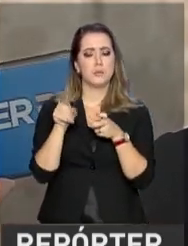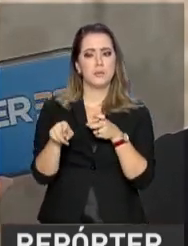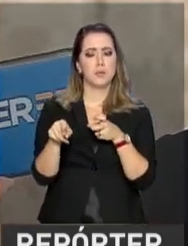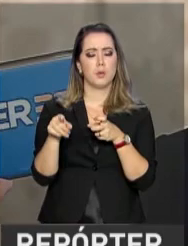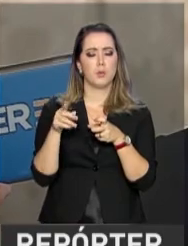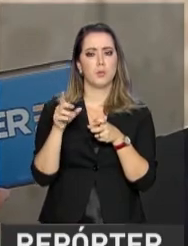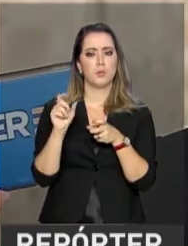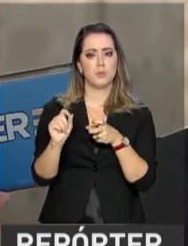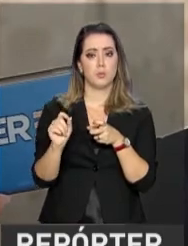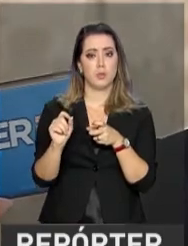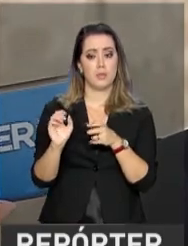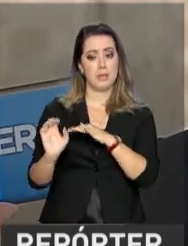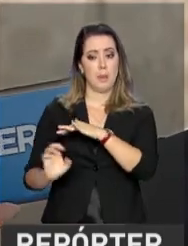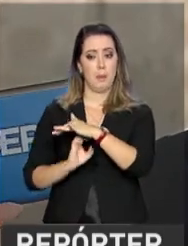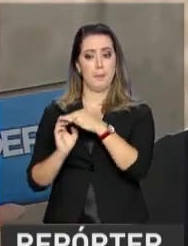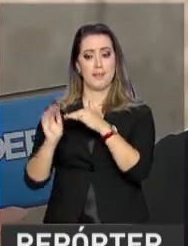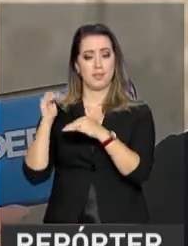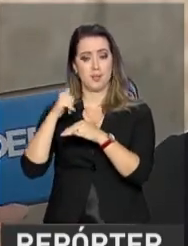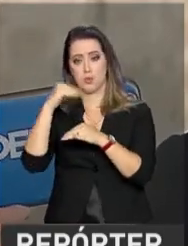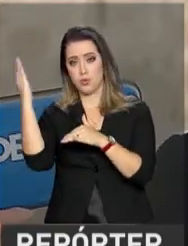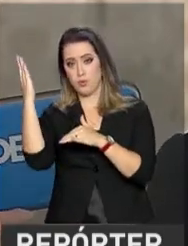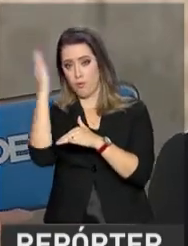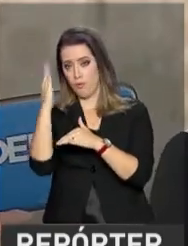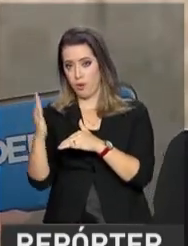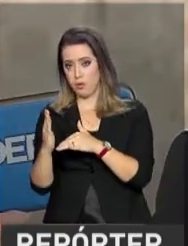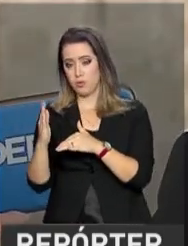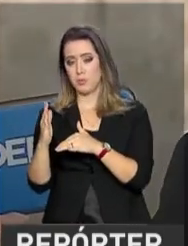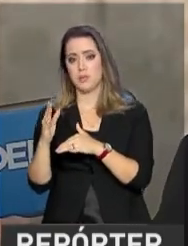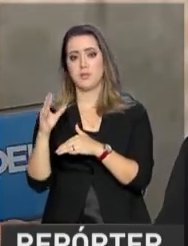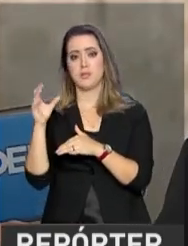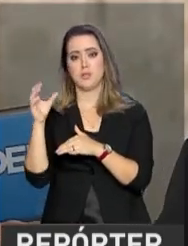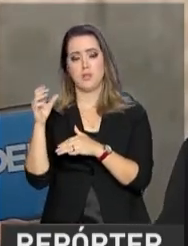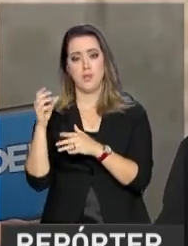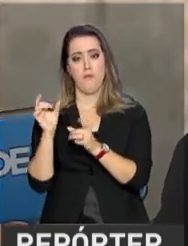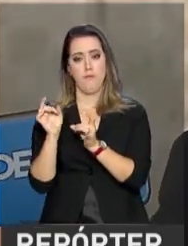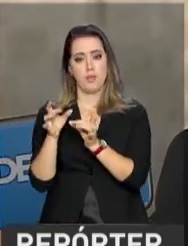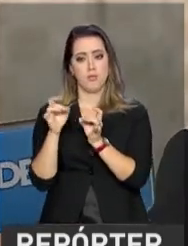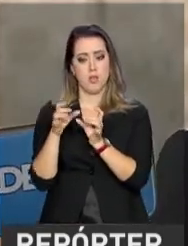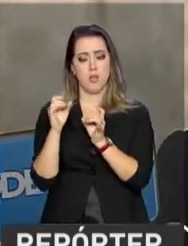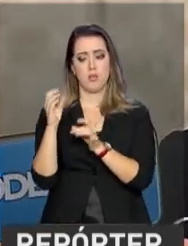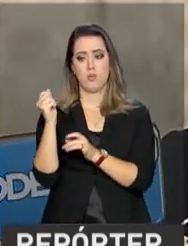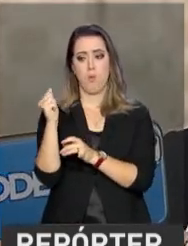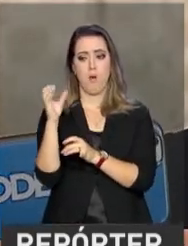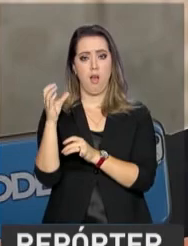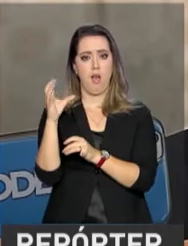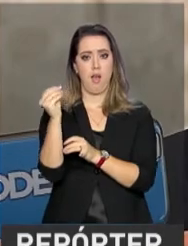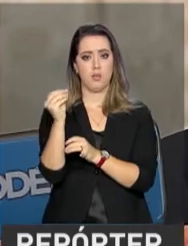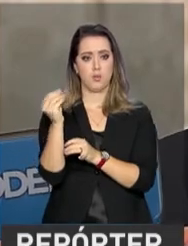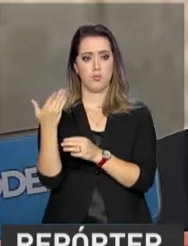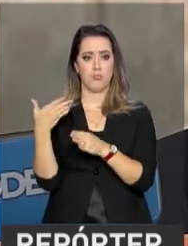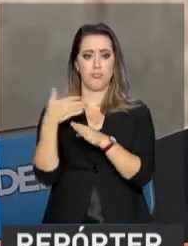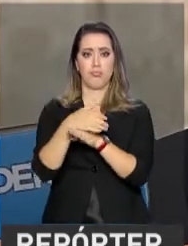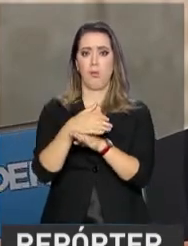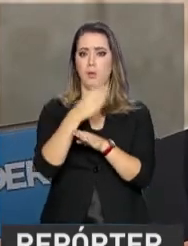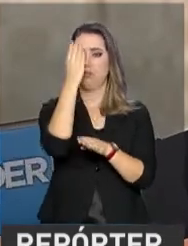que essas empresas é efetivamente atuaram de maneira é